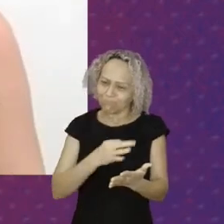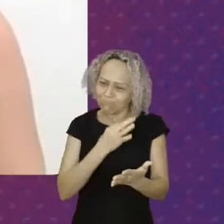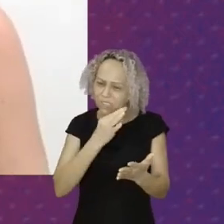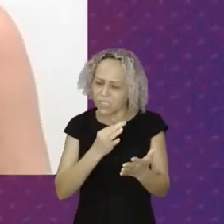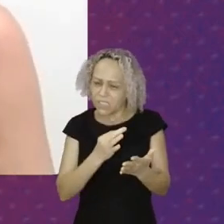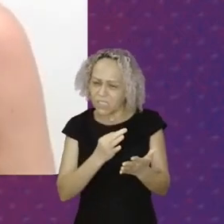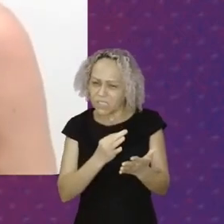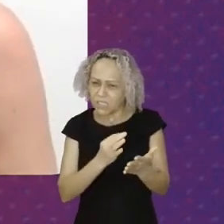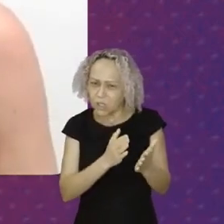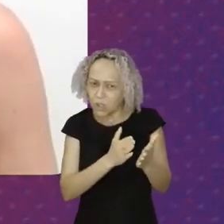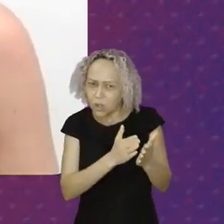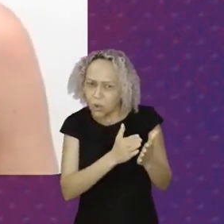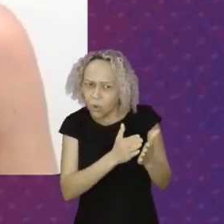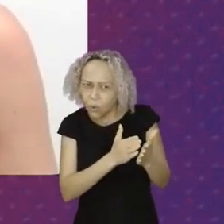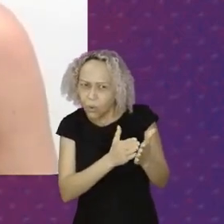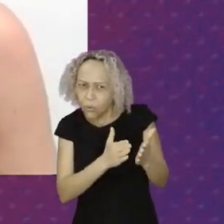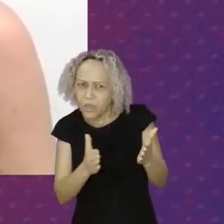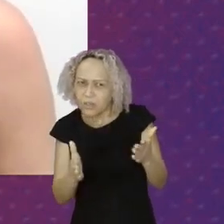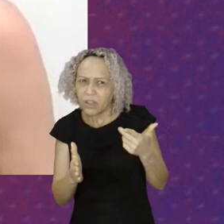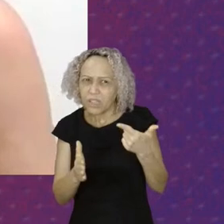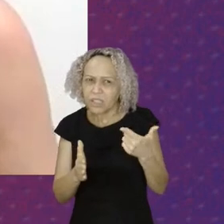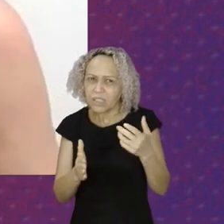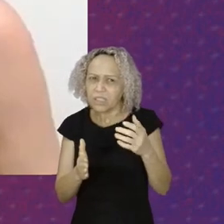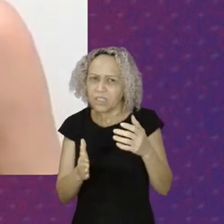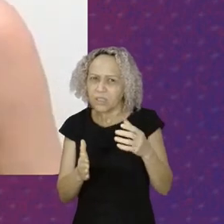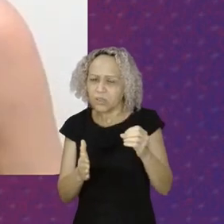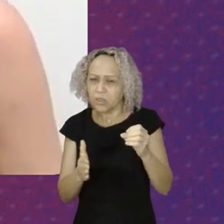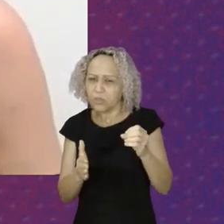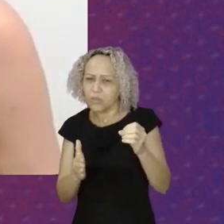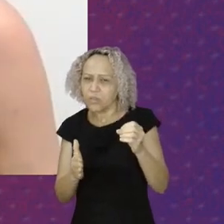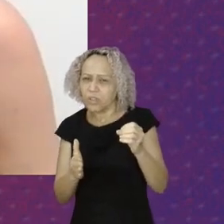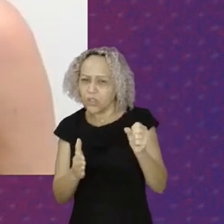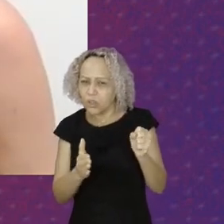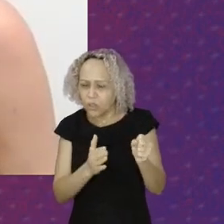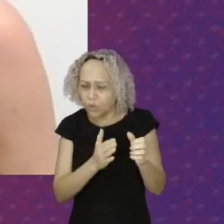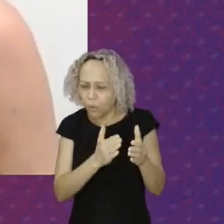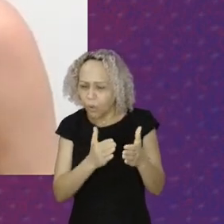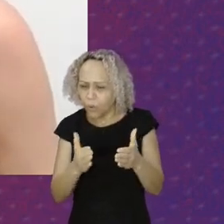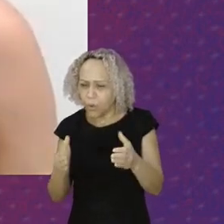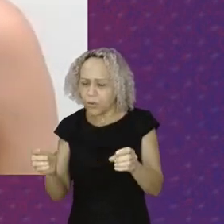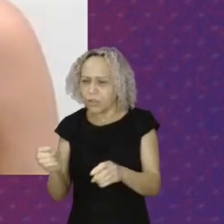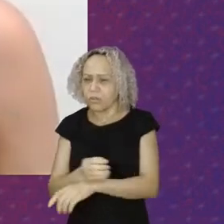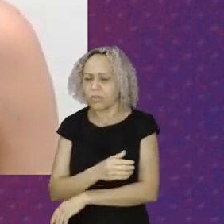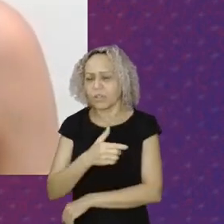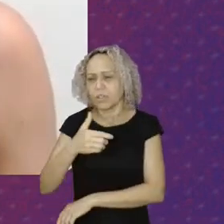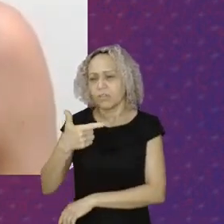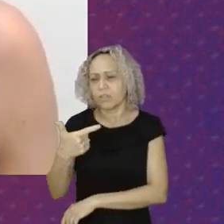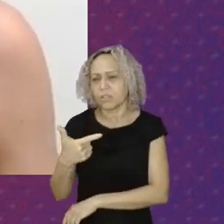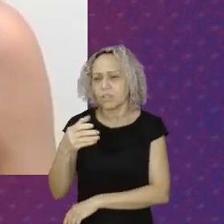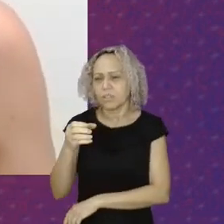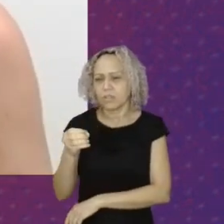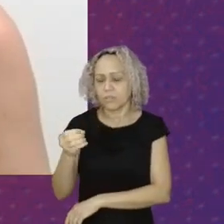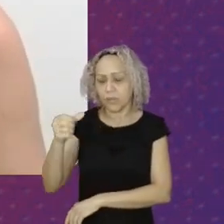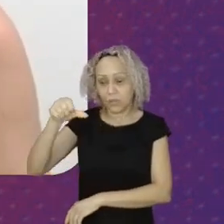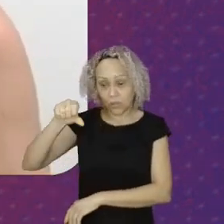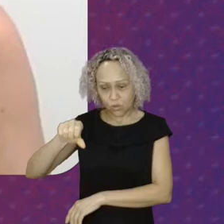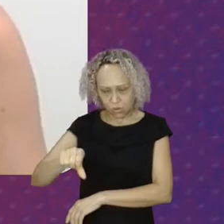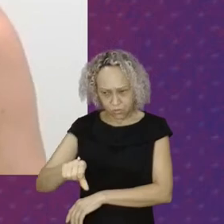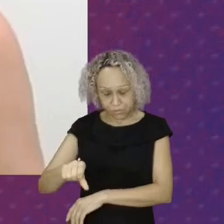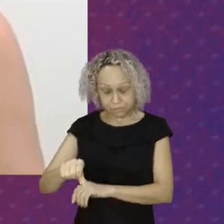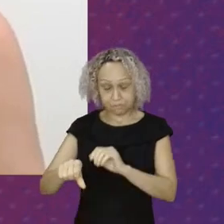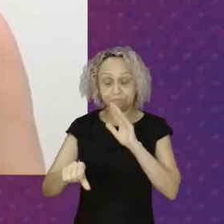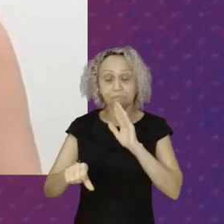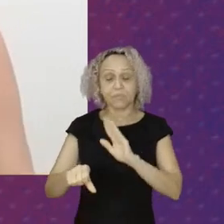2008, completou em 2009. Portanto, desde então, a Carta Magna do